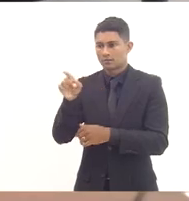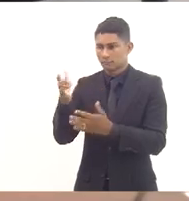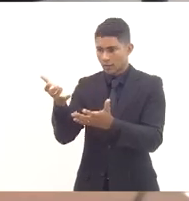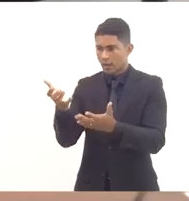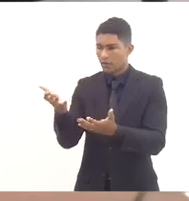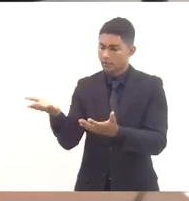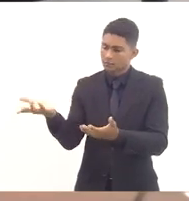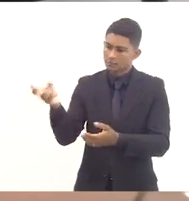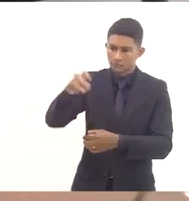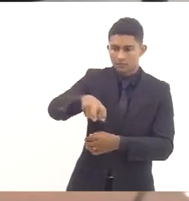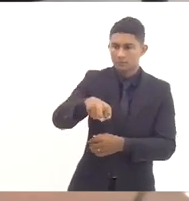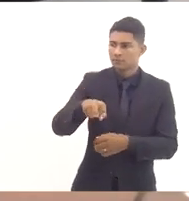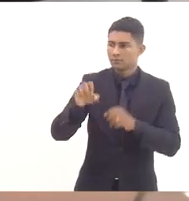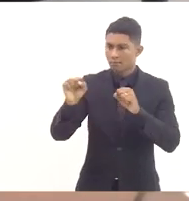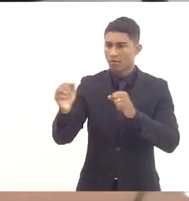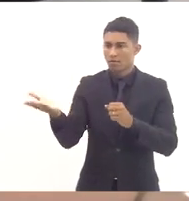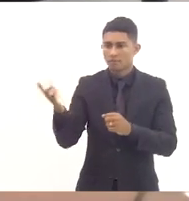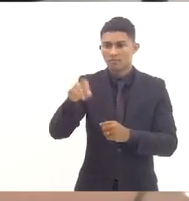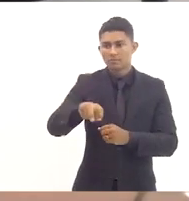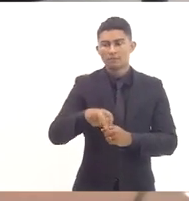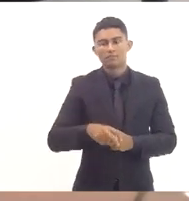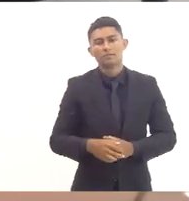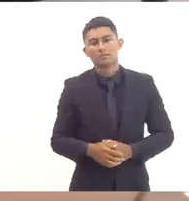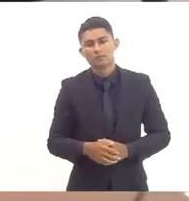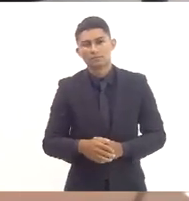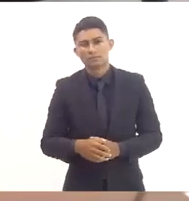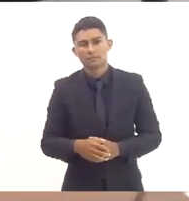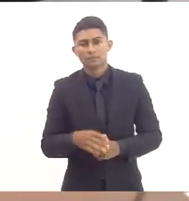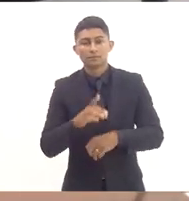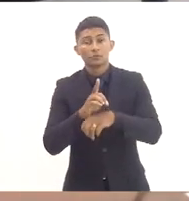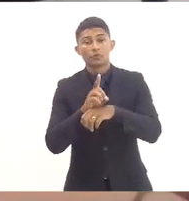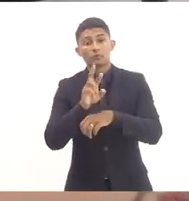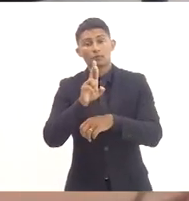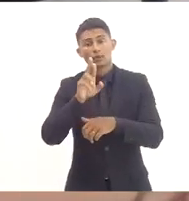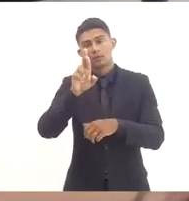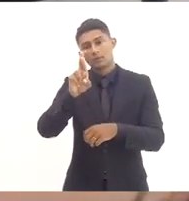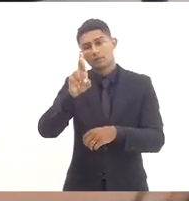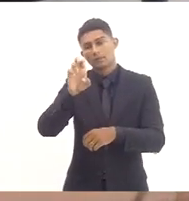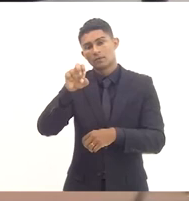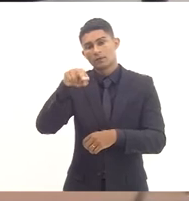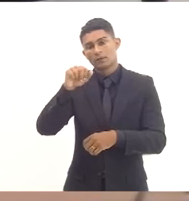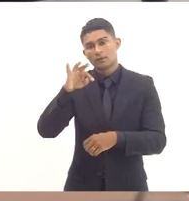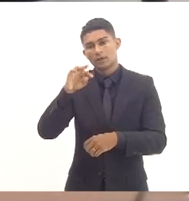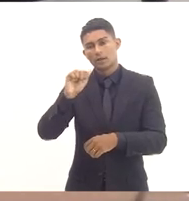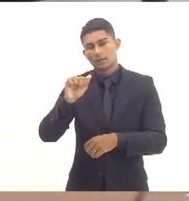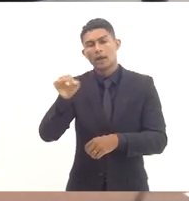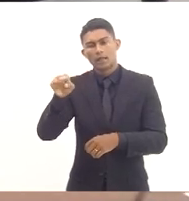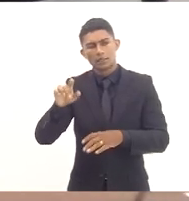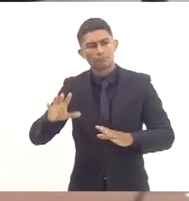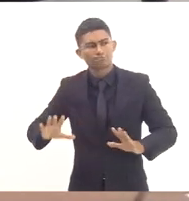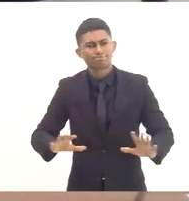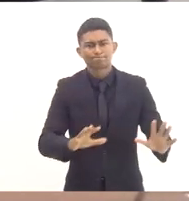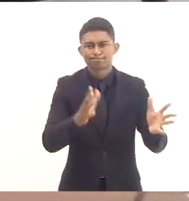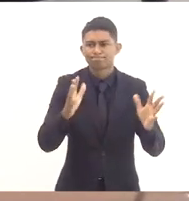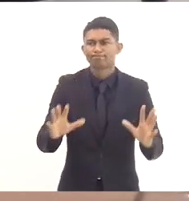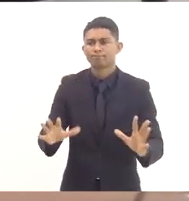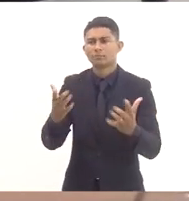aqui a frente Por favor a Dra Renata promotora e coordenadora